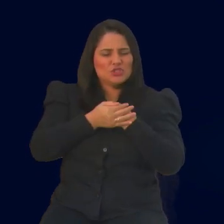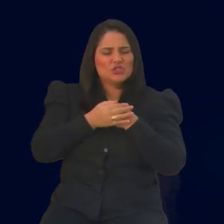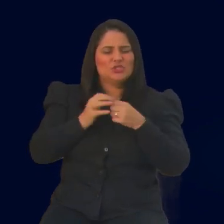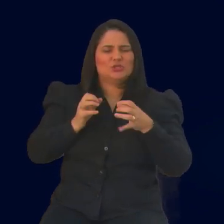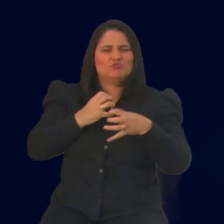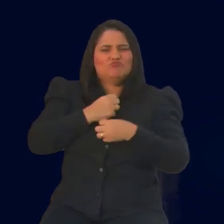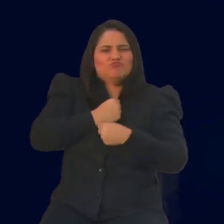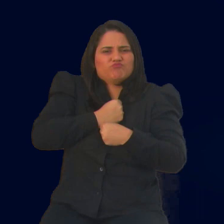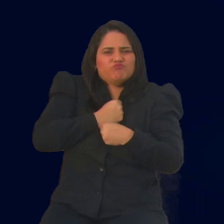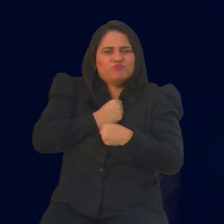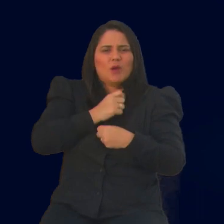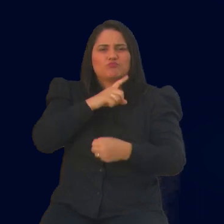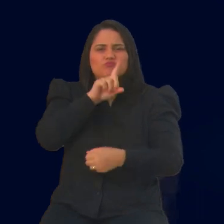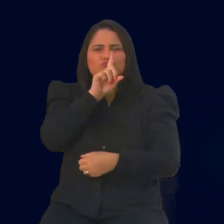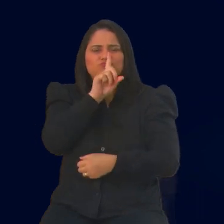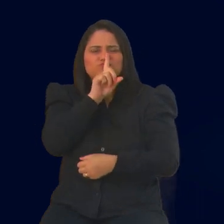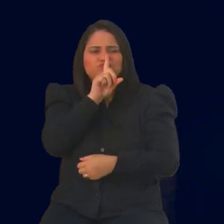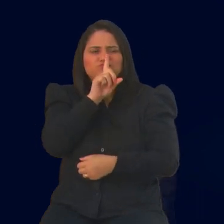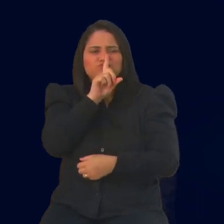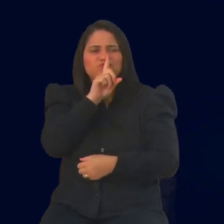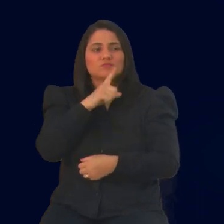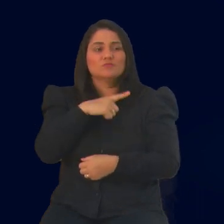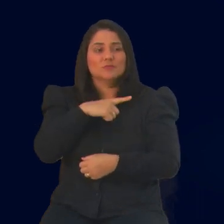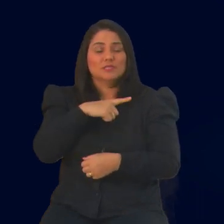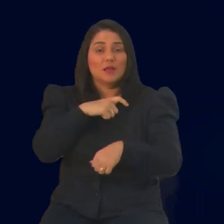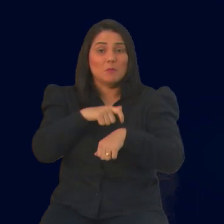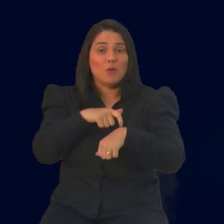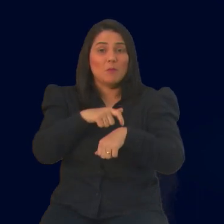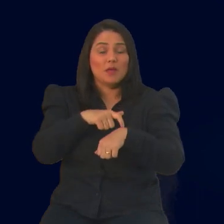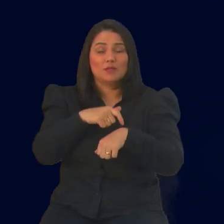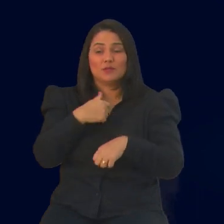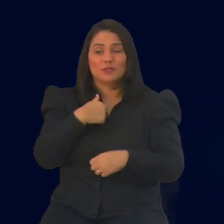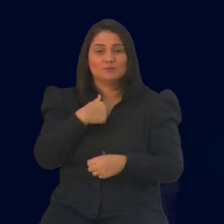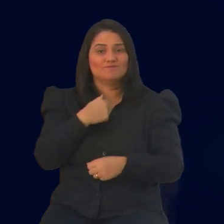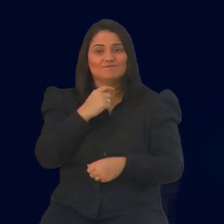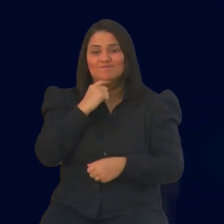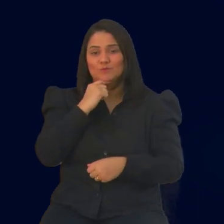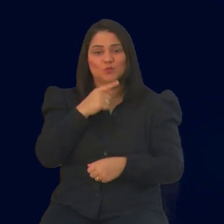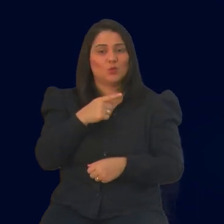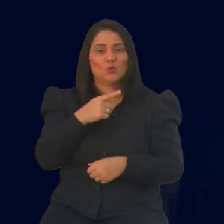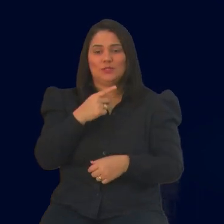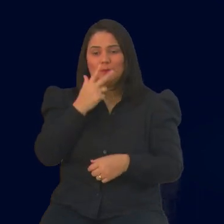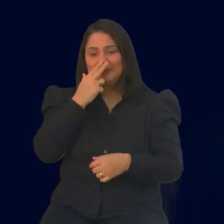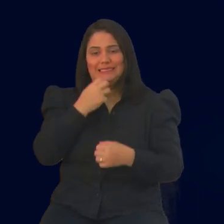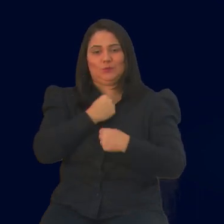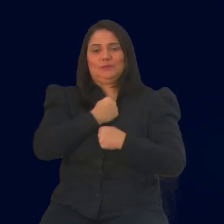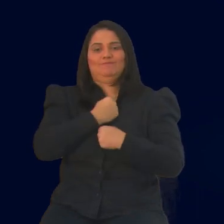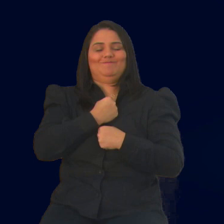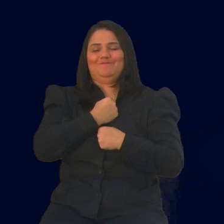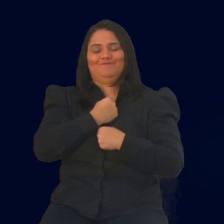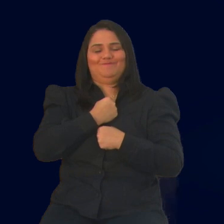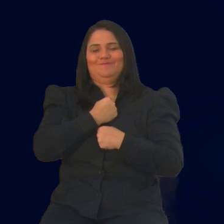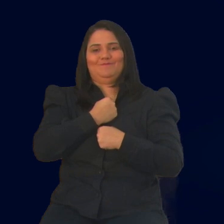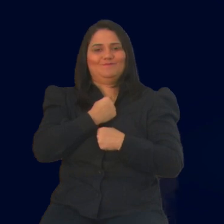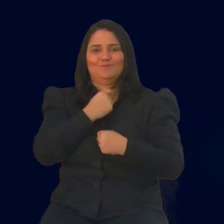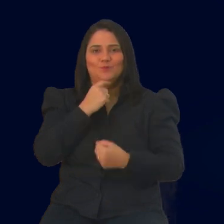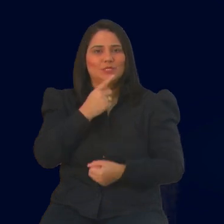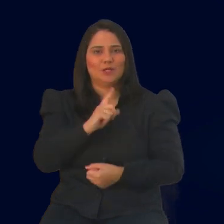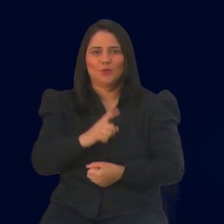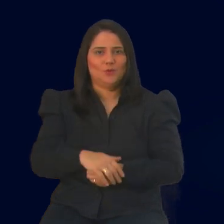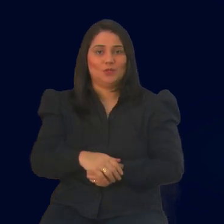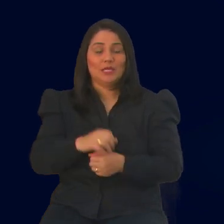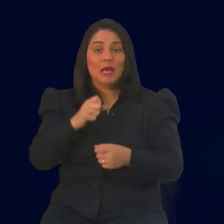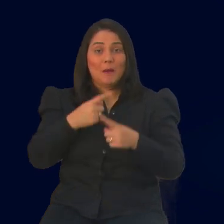me calava, tinha um momento que eu não conseguia segurar mais. Porque não falar sobre o que